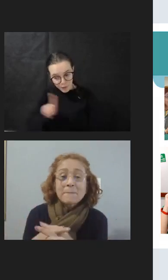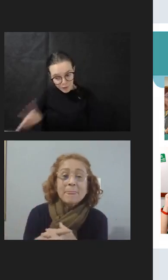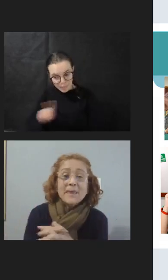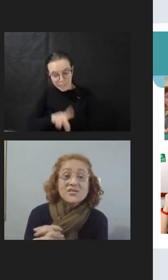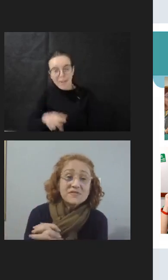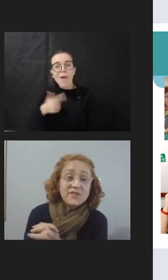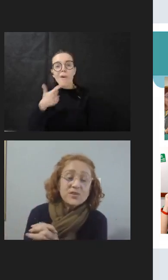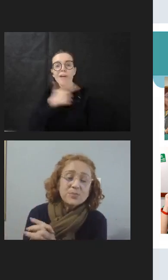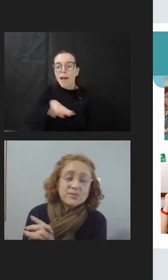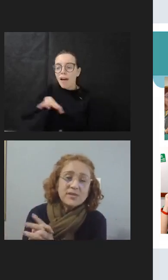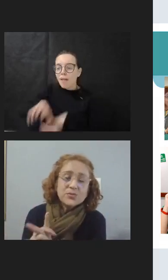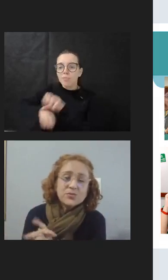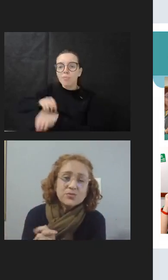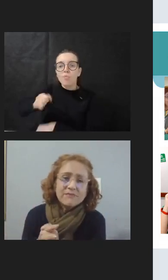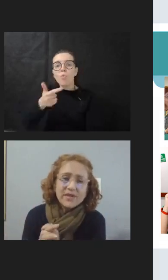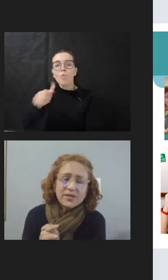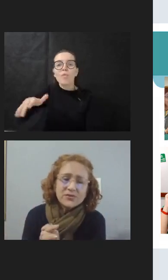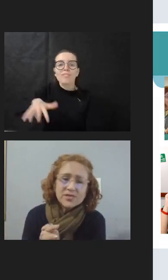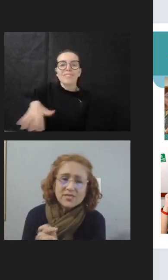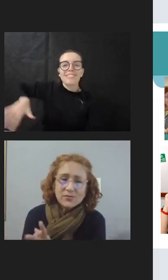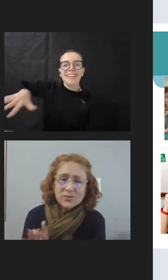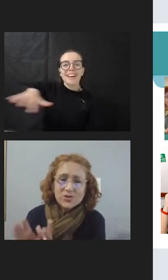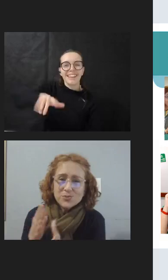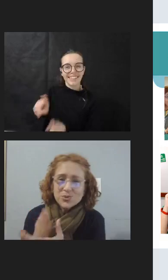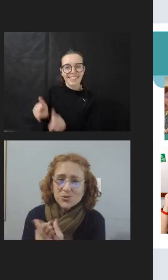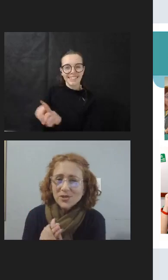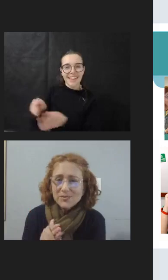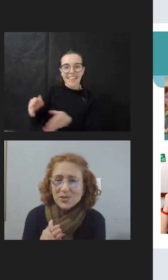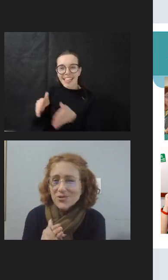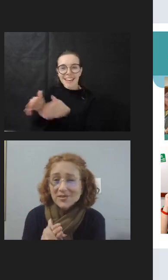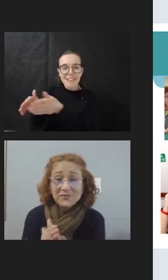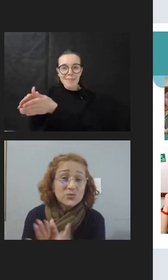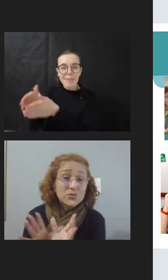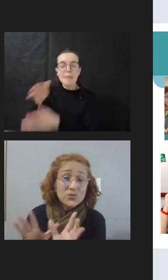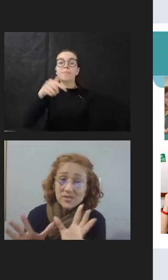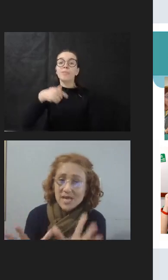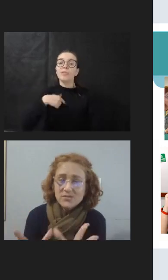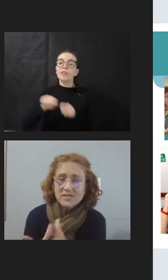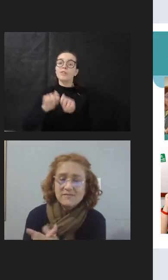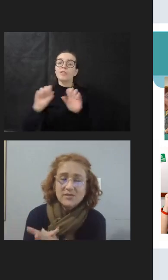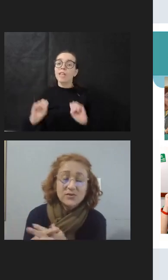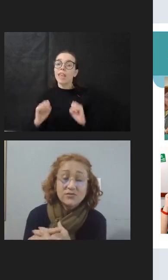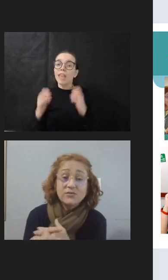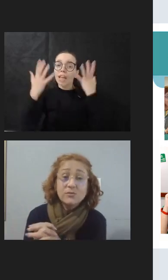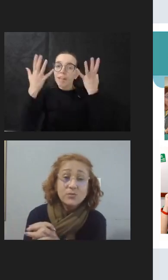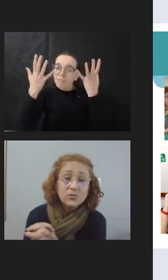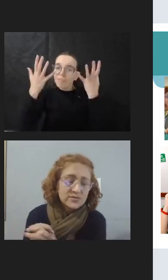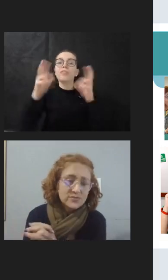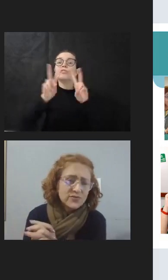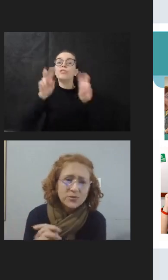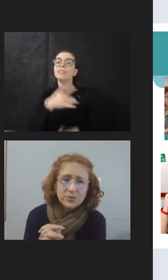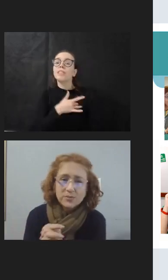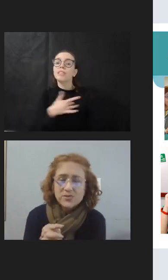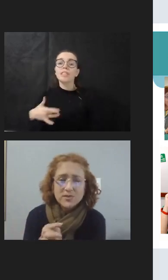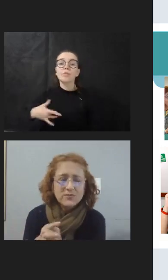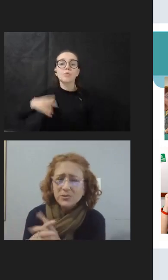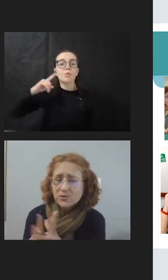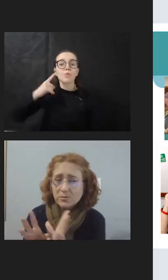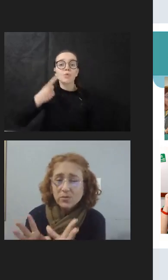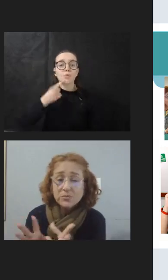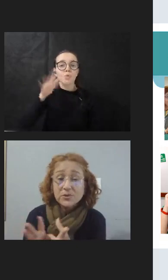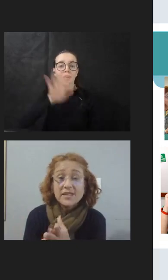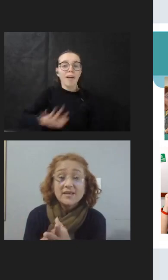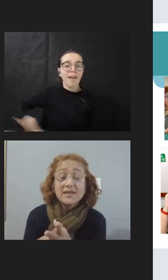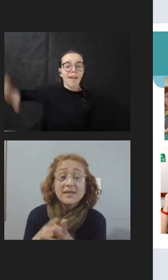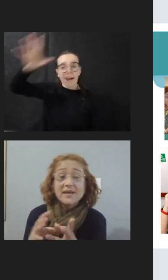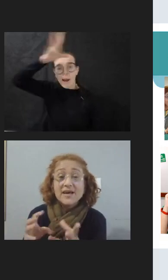né? A gente fez o primeiro evento de saúde para o sul da Amazônia, foi um sucesso esse evento, foi muito